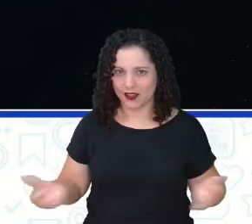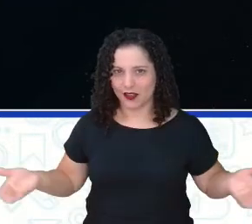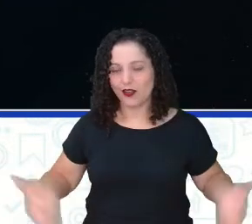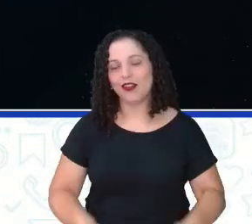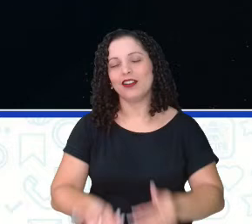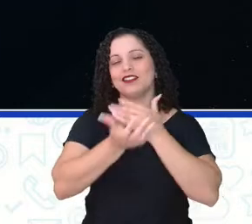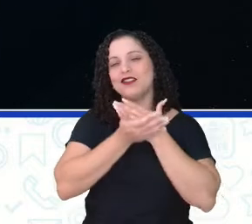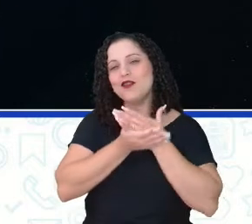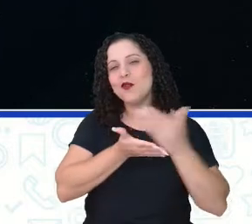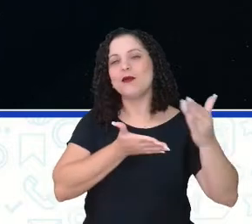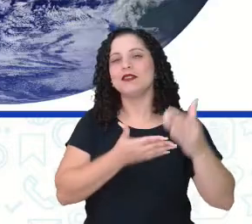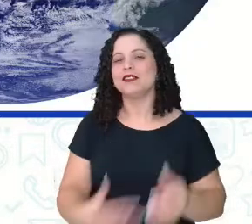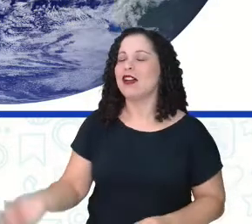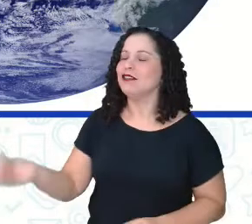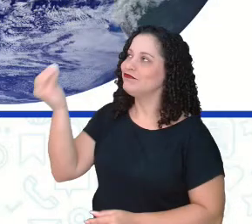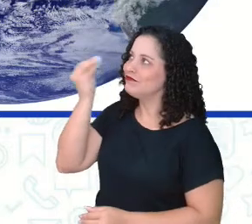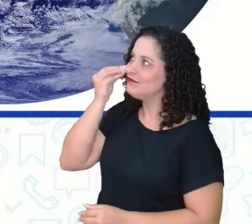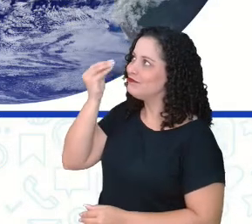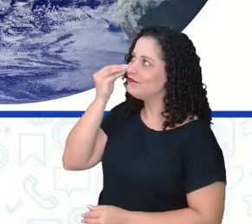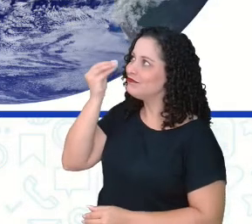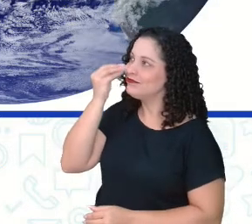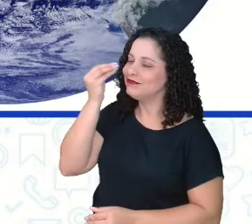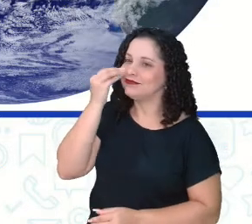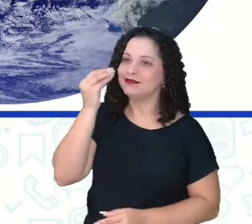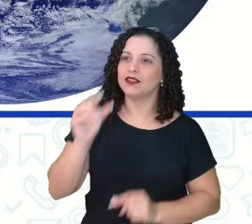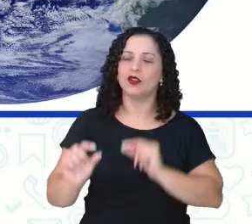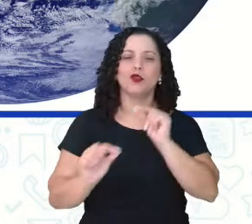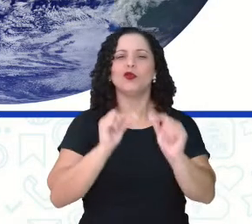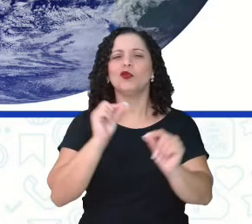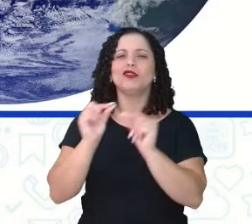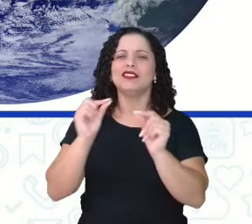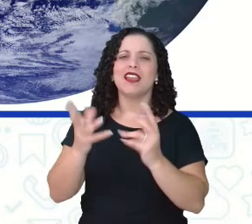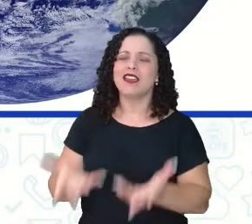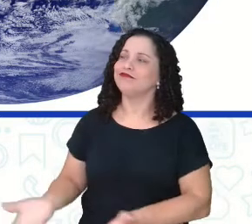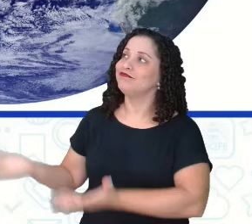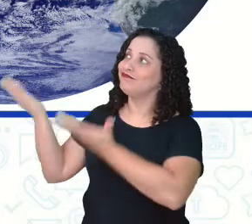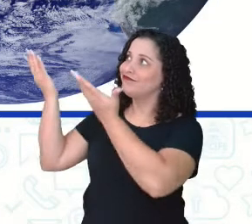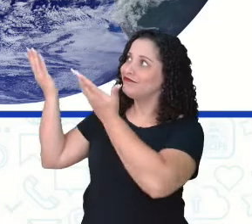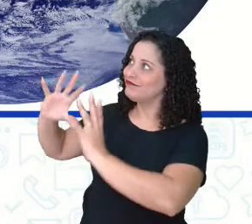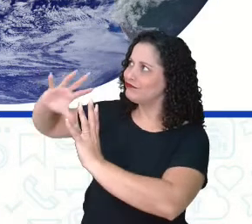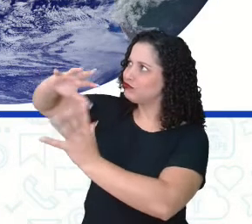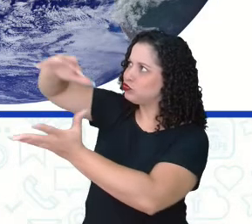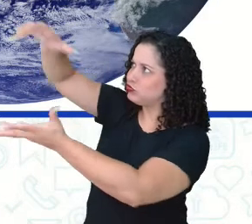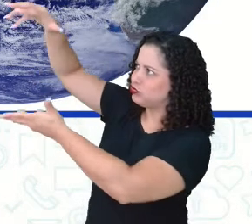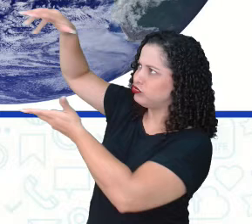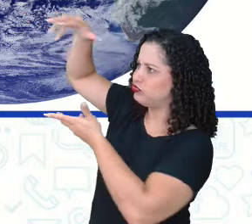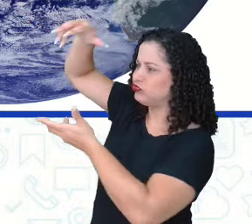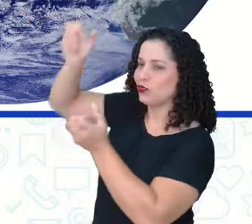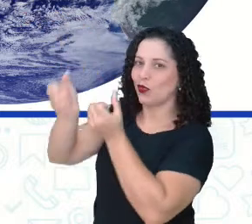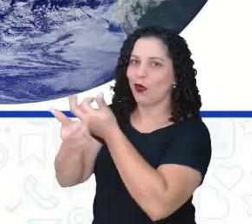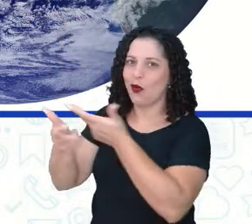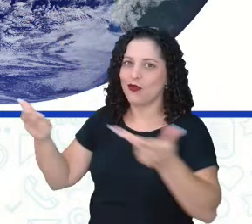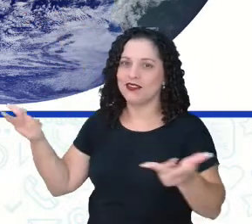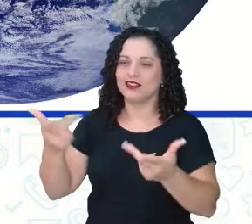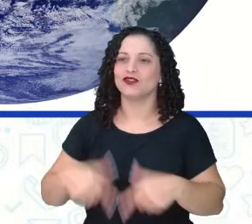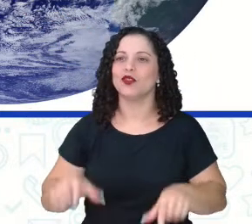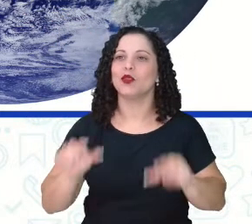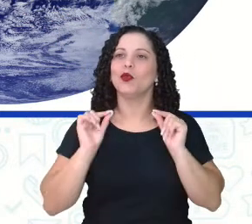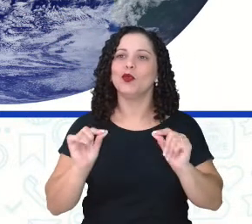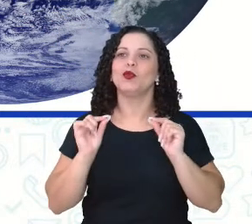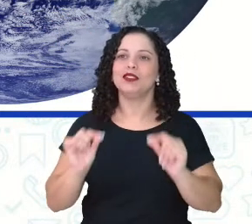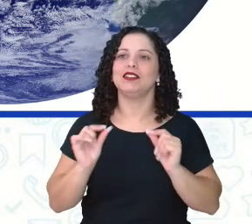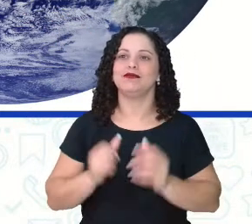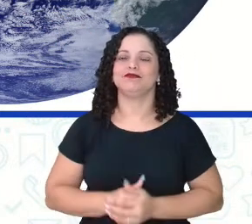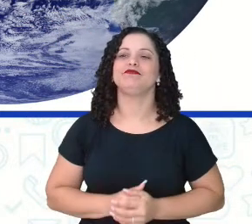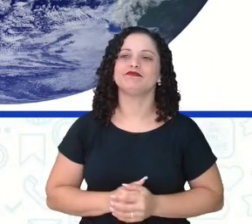começar a observar, né, o que é esse sistema terrestre. O sistema terrestre é o conjunto de elementos